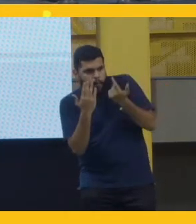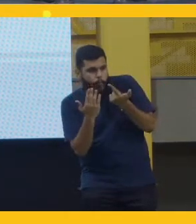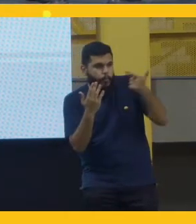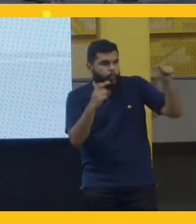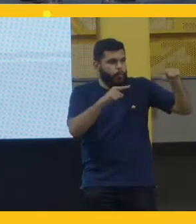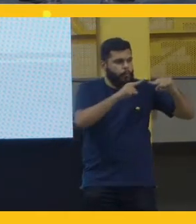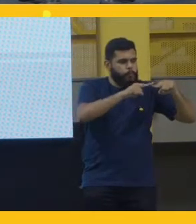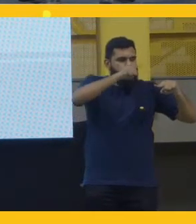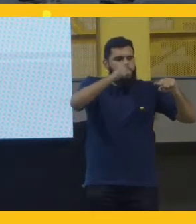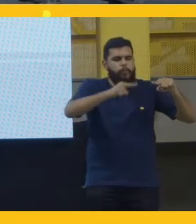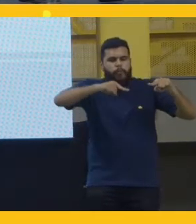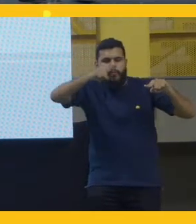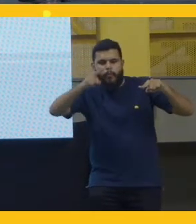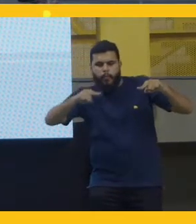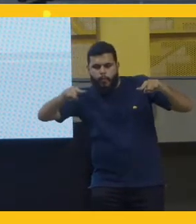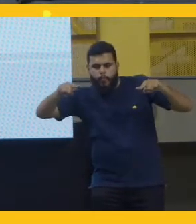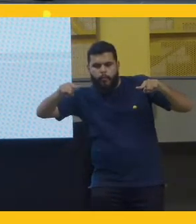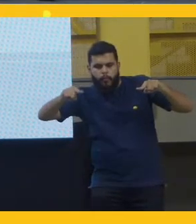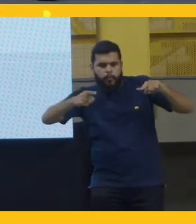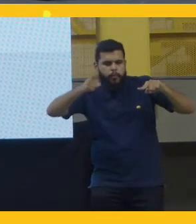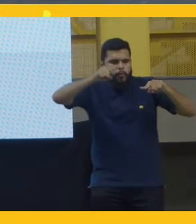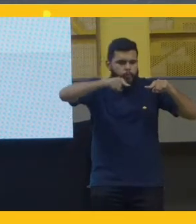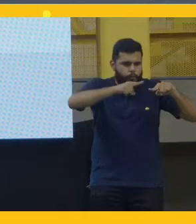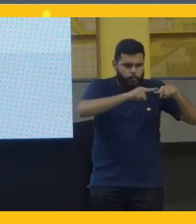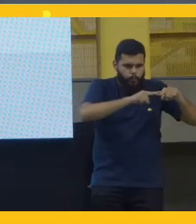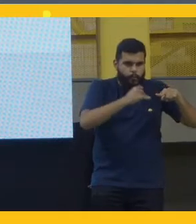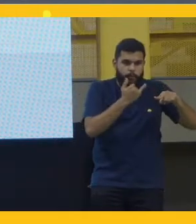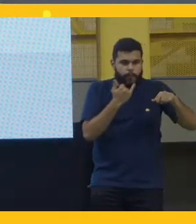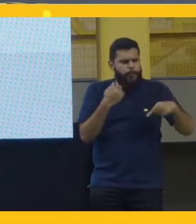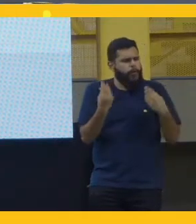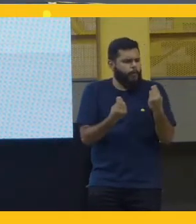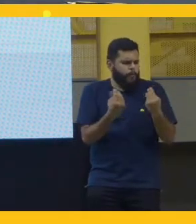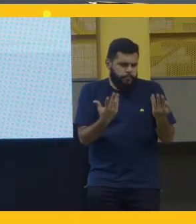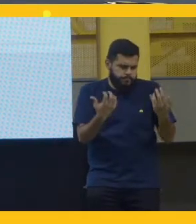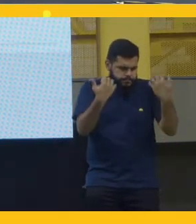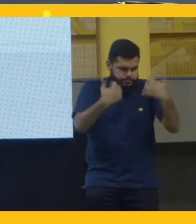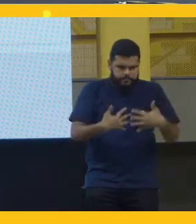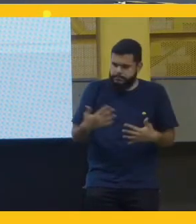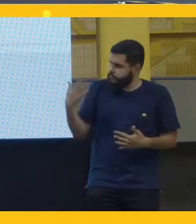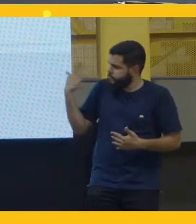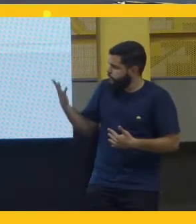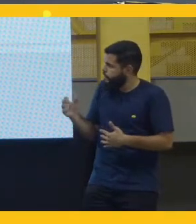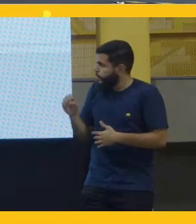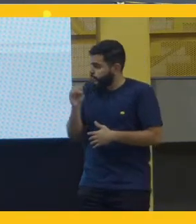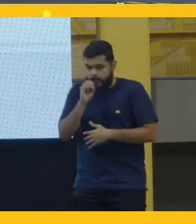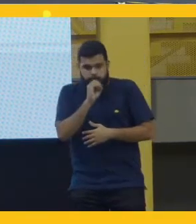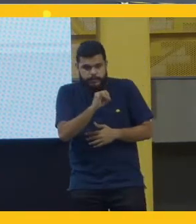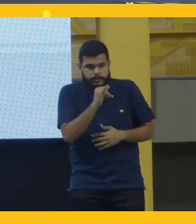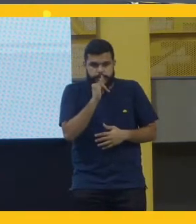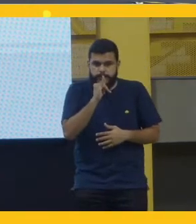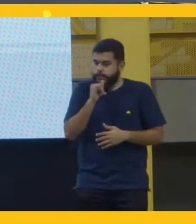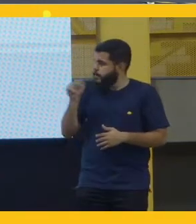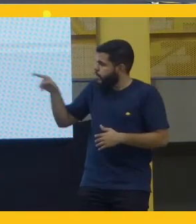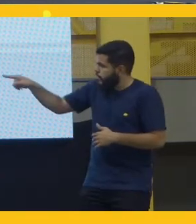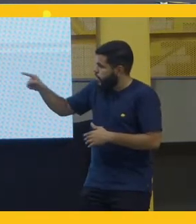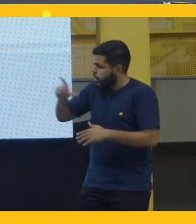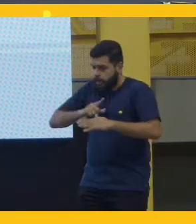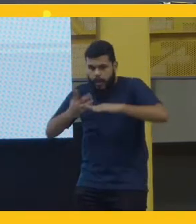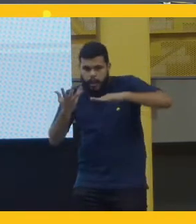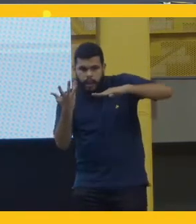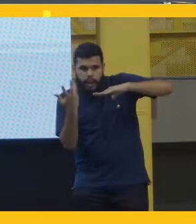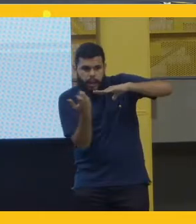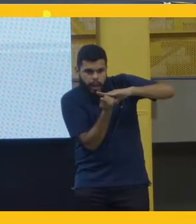da absorção máxima. Como assim? Aí ele dá um exemplo. Se o objeto absorve o